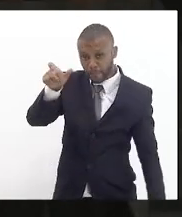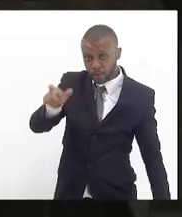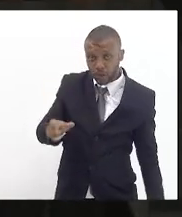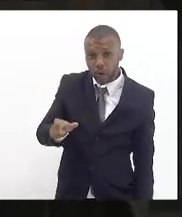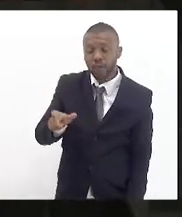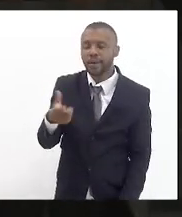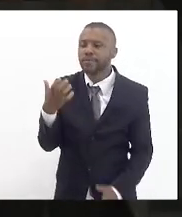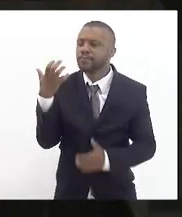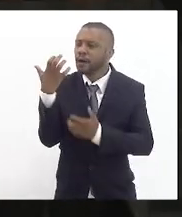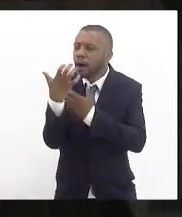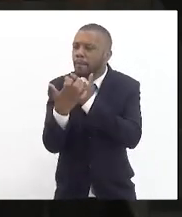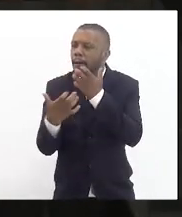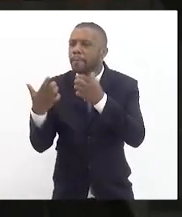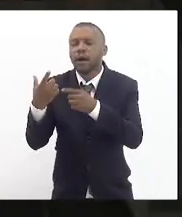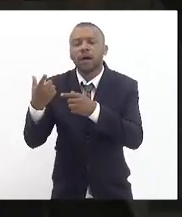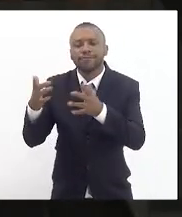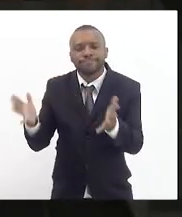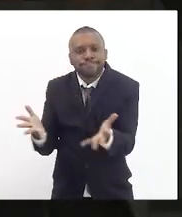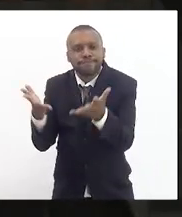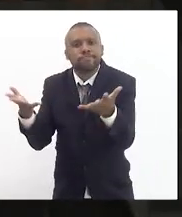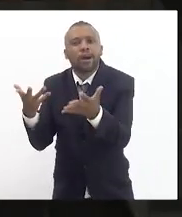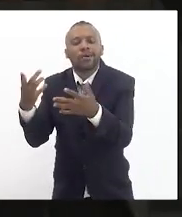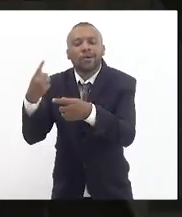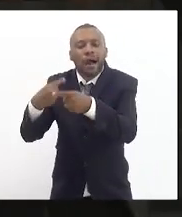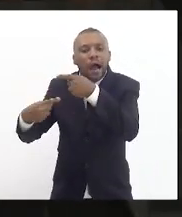Louvar a sua ancestralidade